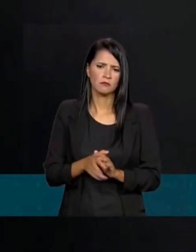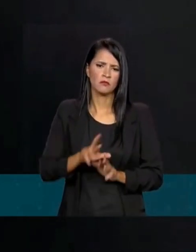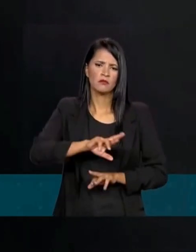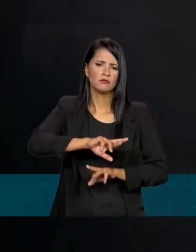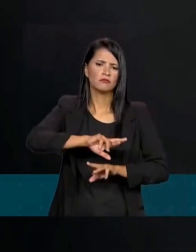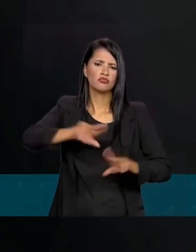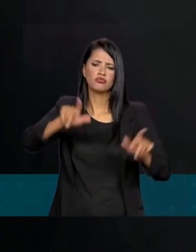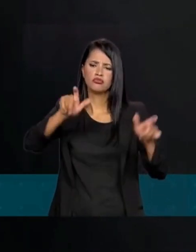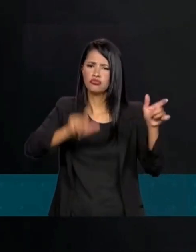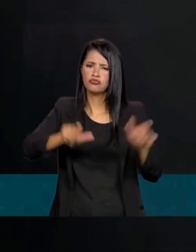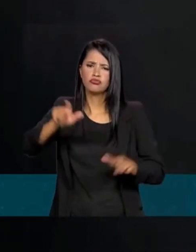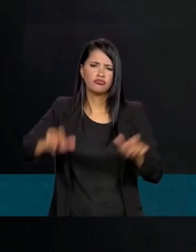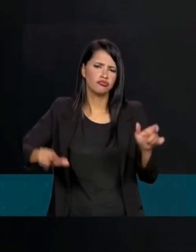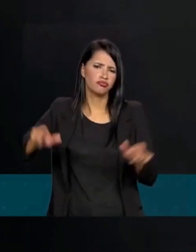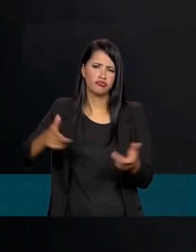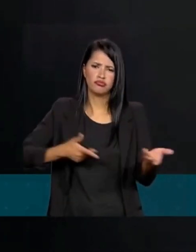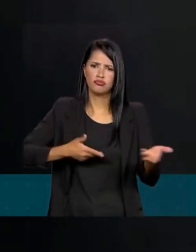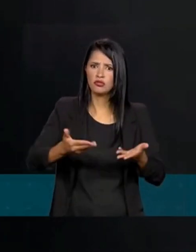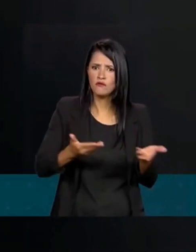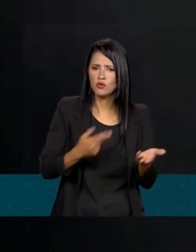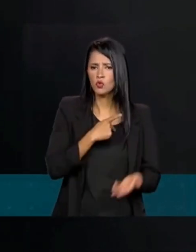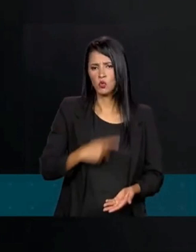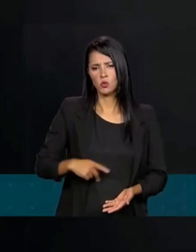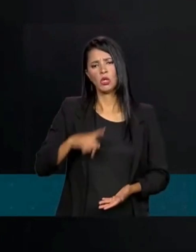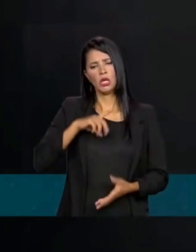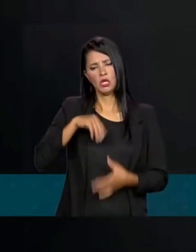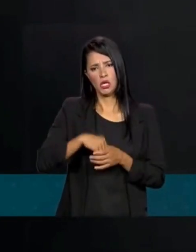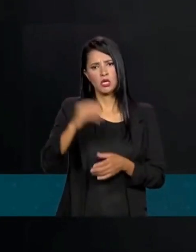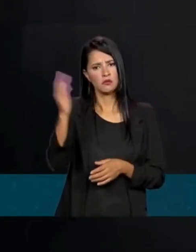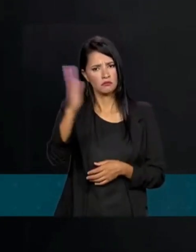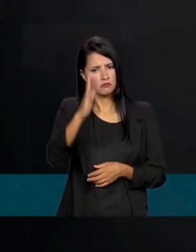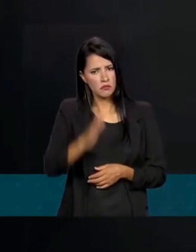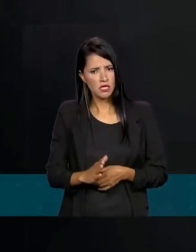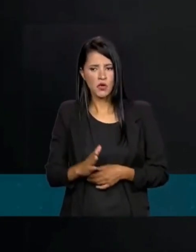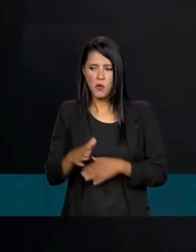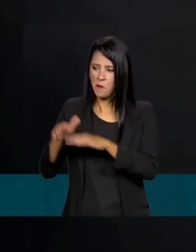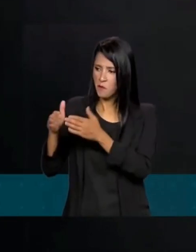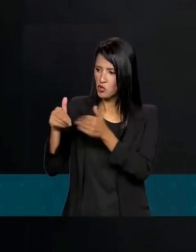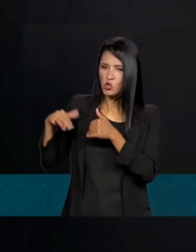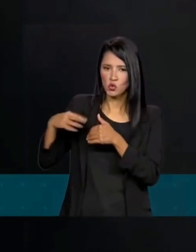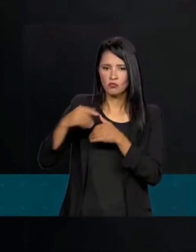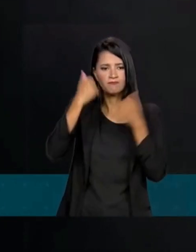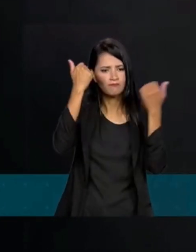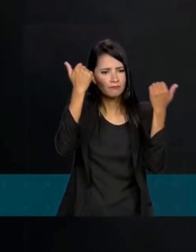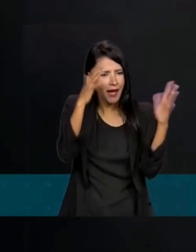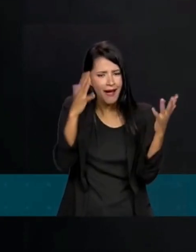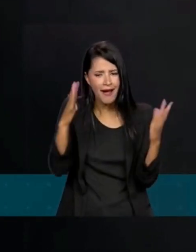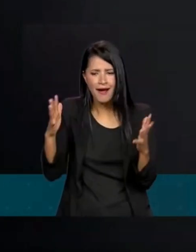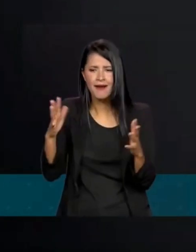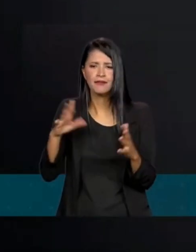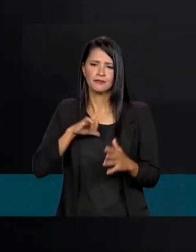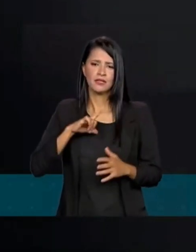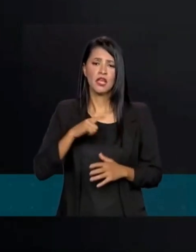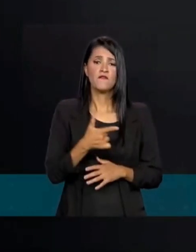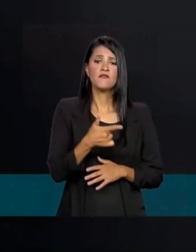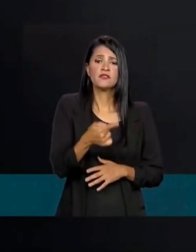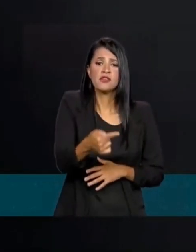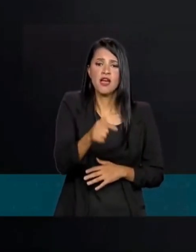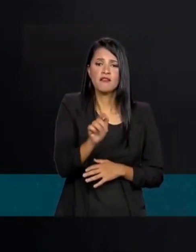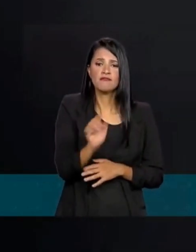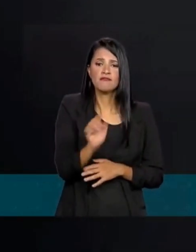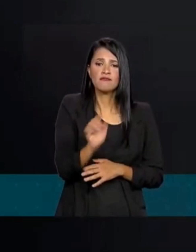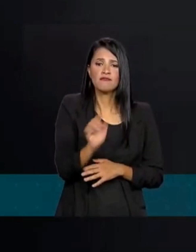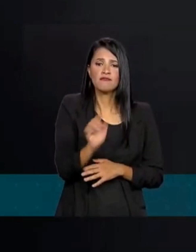milhares, centenas de milhares de servidores públicos que nós temos nesse país, pedindo uma salva de palmas a todos eles que estão nos 27 estados desse país.